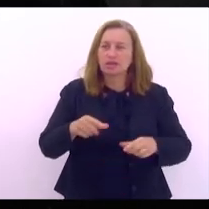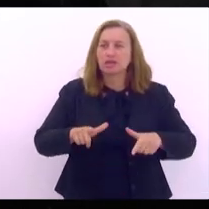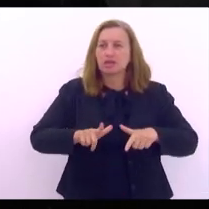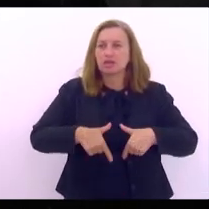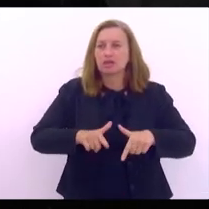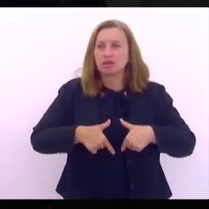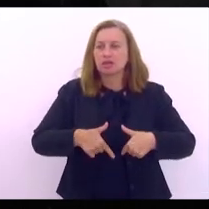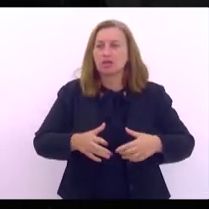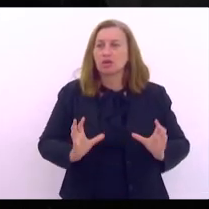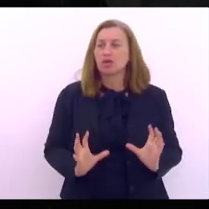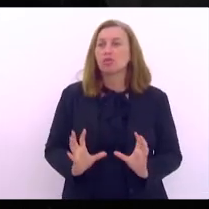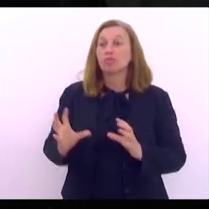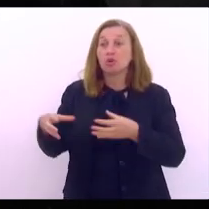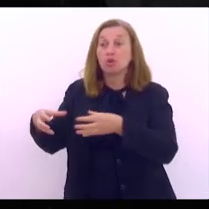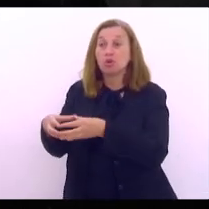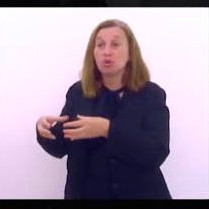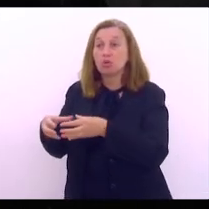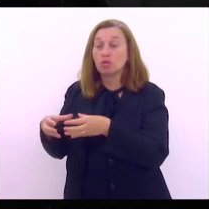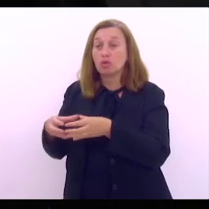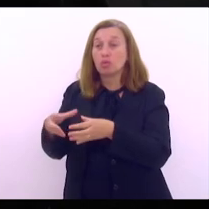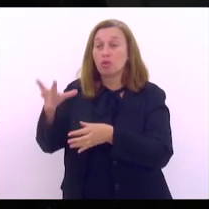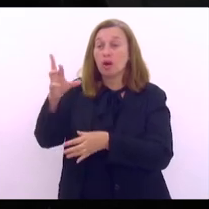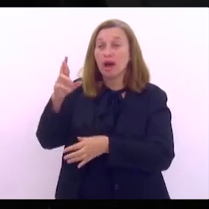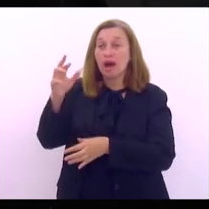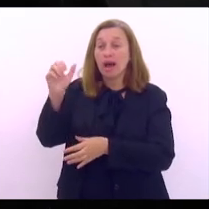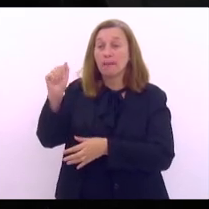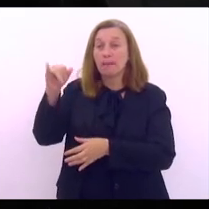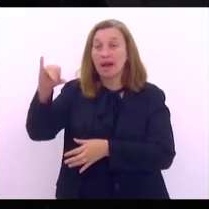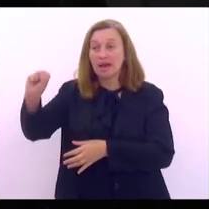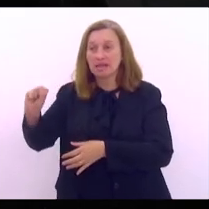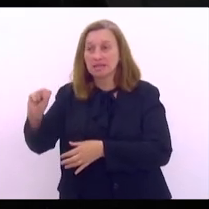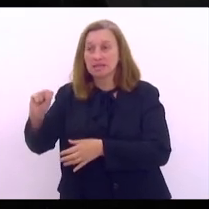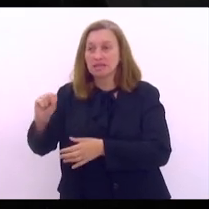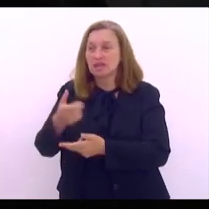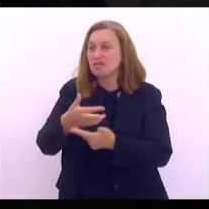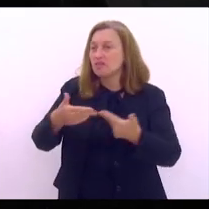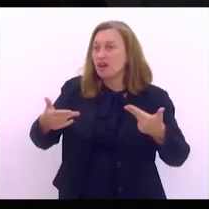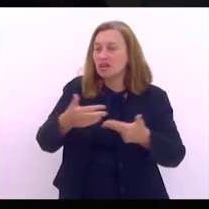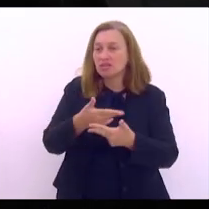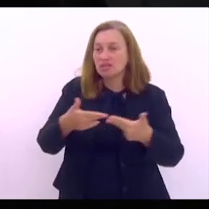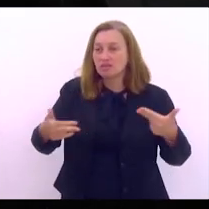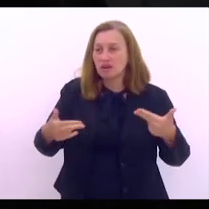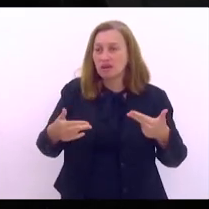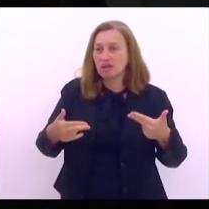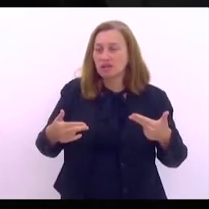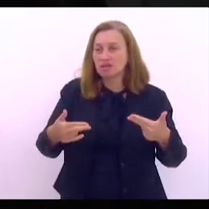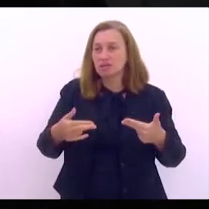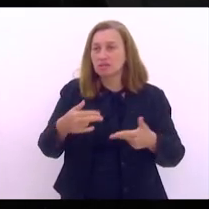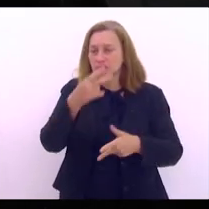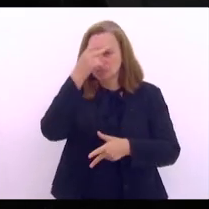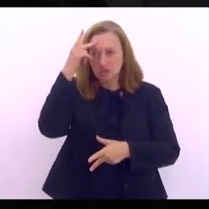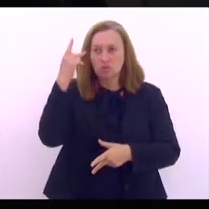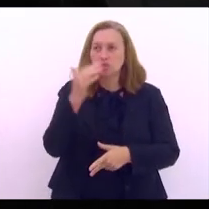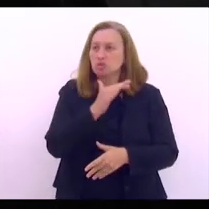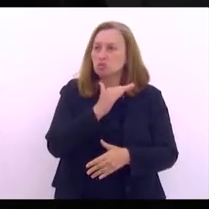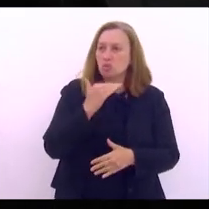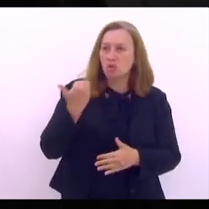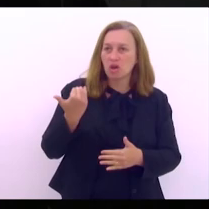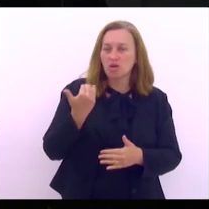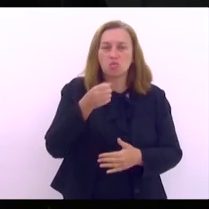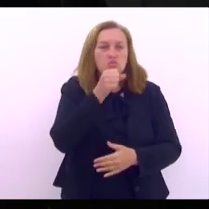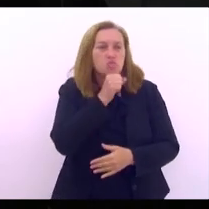Hamas, que assassinou centenas e centenas de idosos,